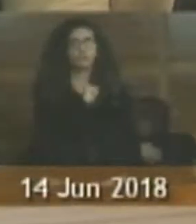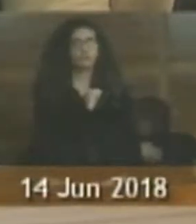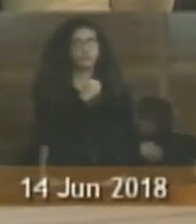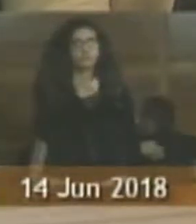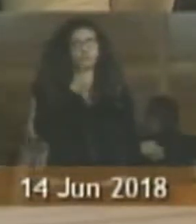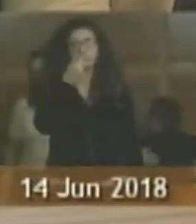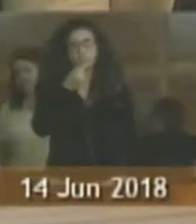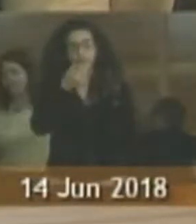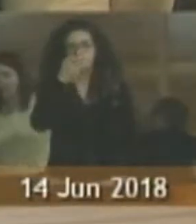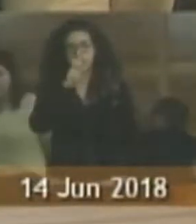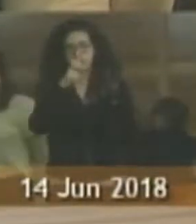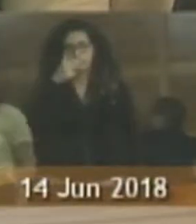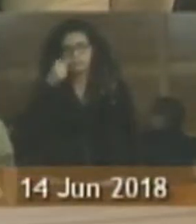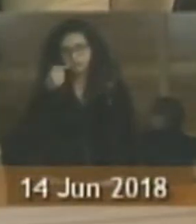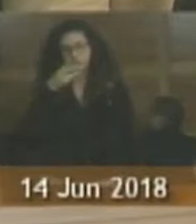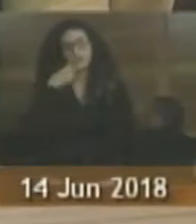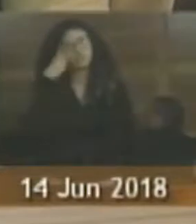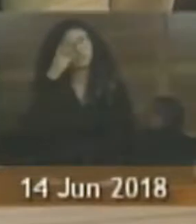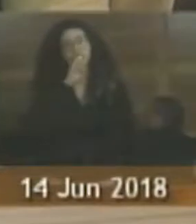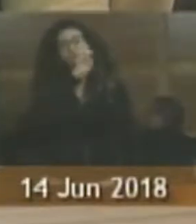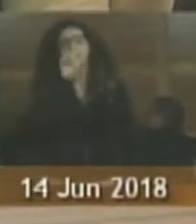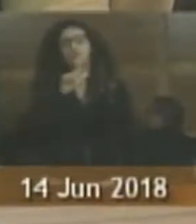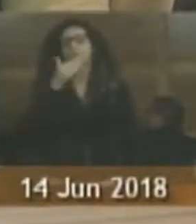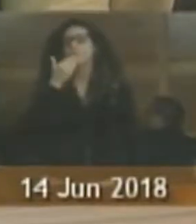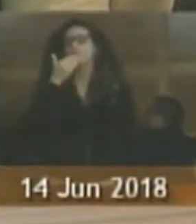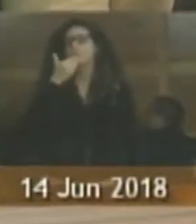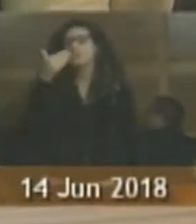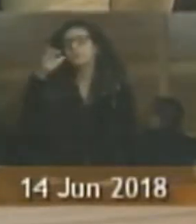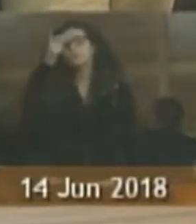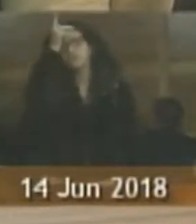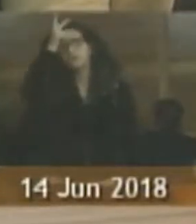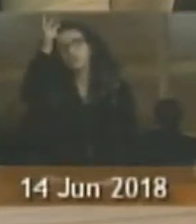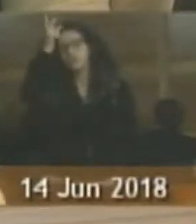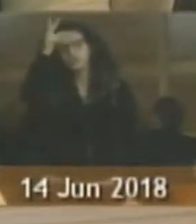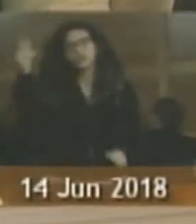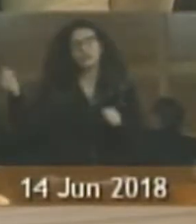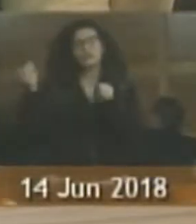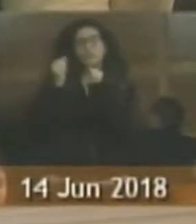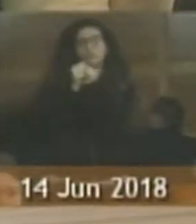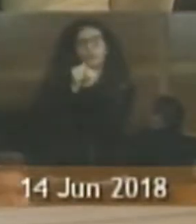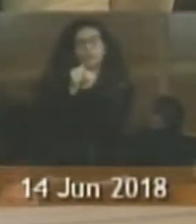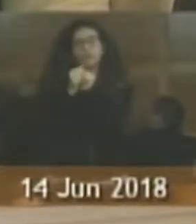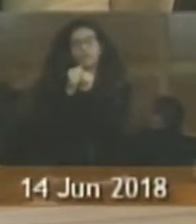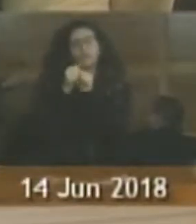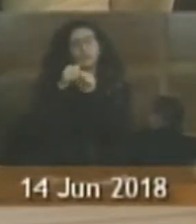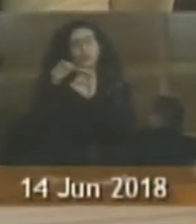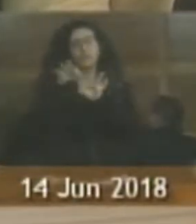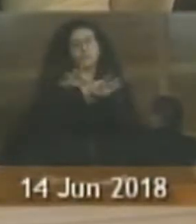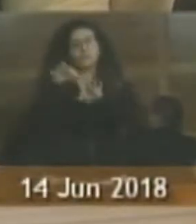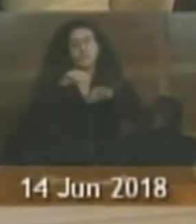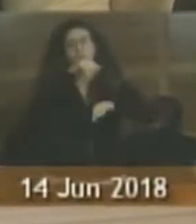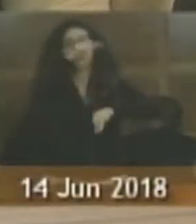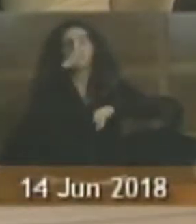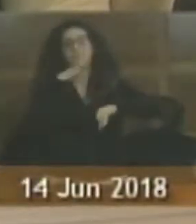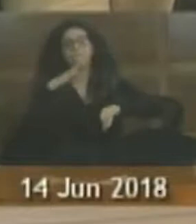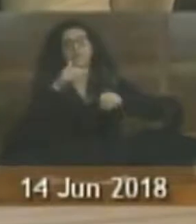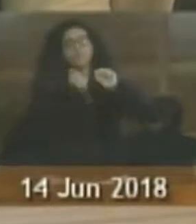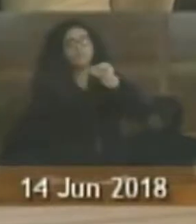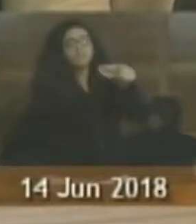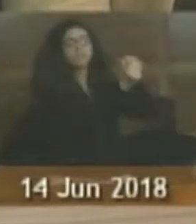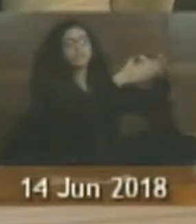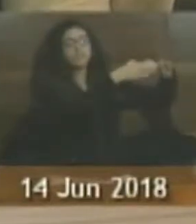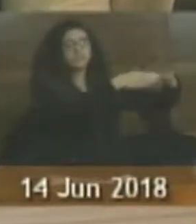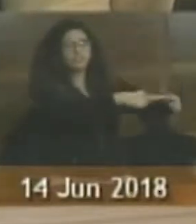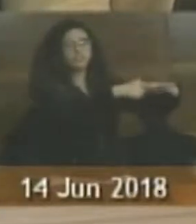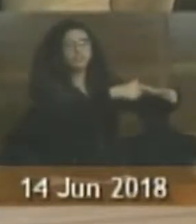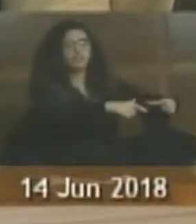1757, 2018. Zé Augusto, indicando ao prefeito municipal que interceda junto ao programa Brasil Quilombola pela transformação